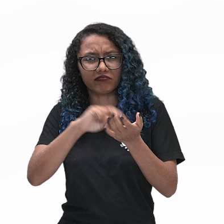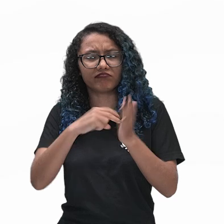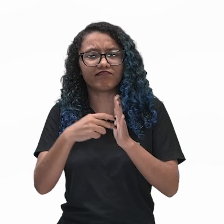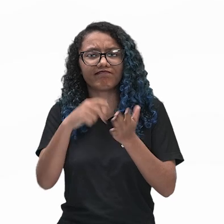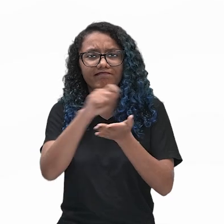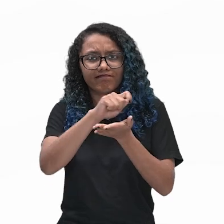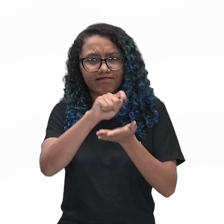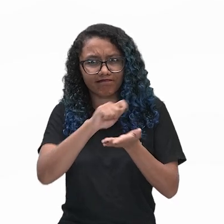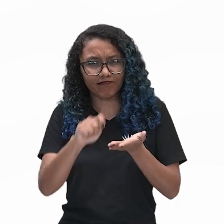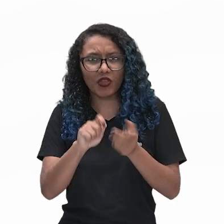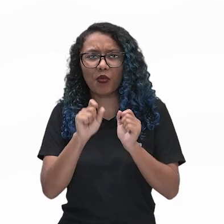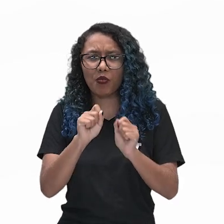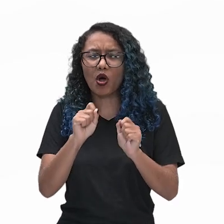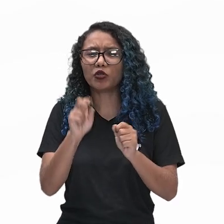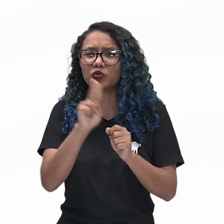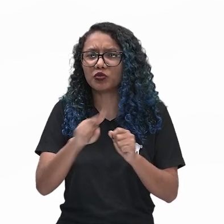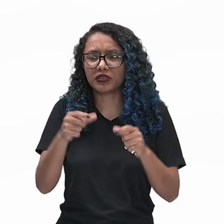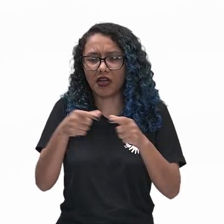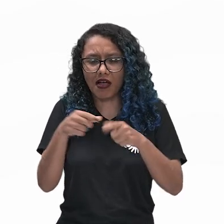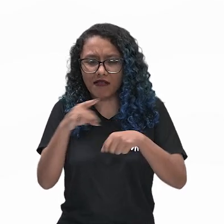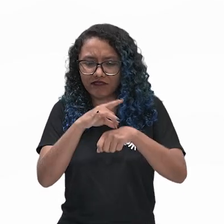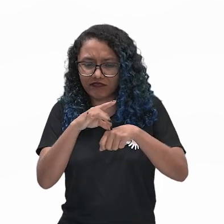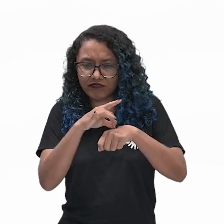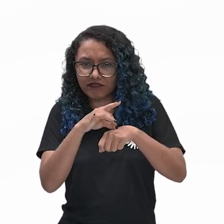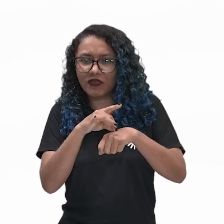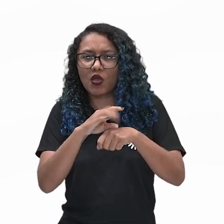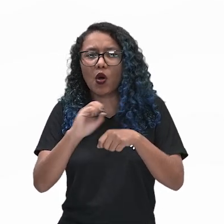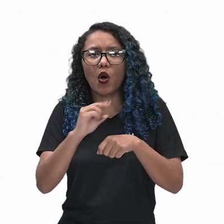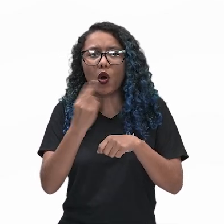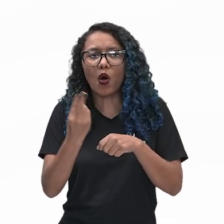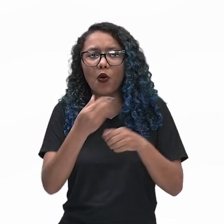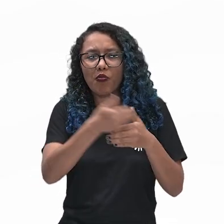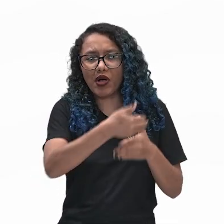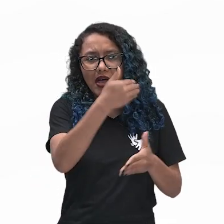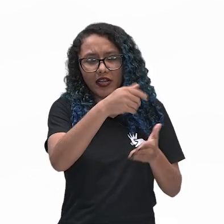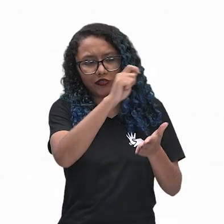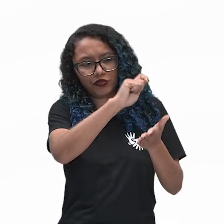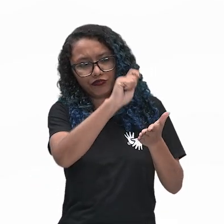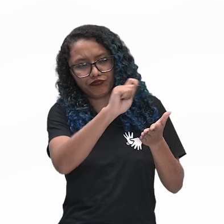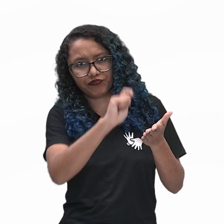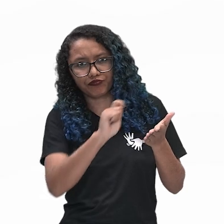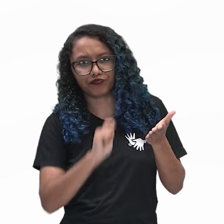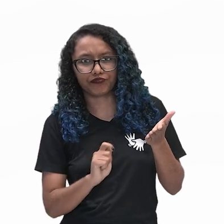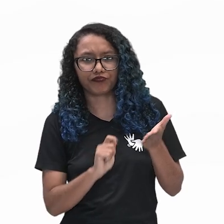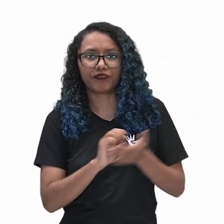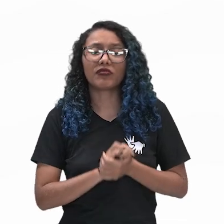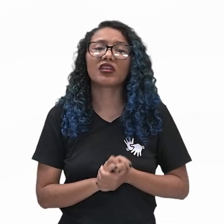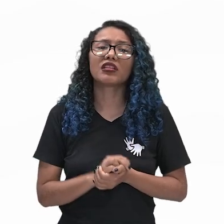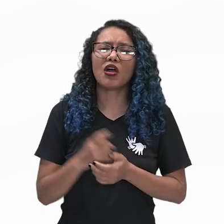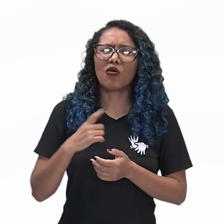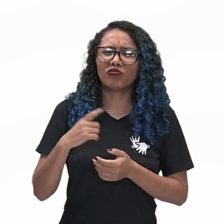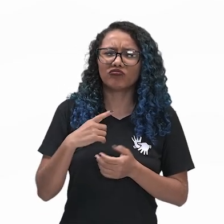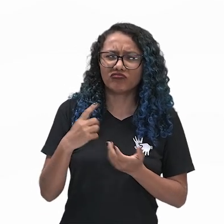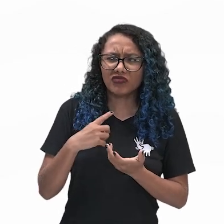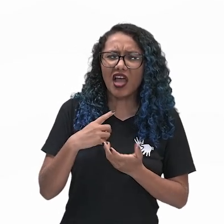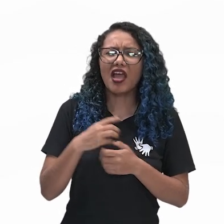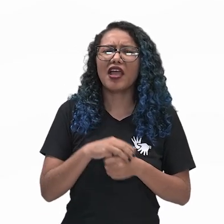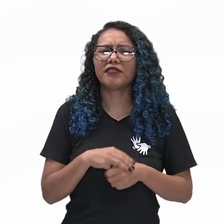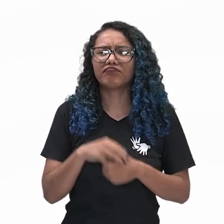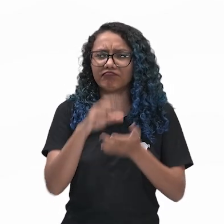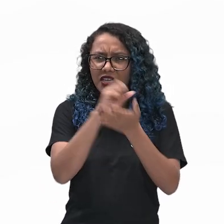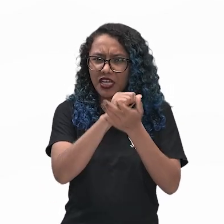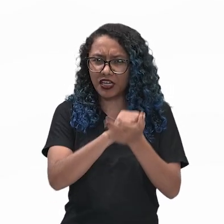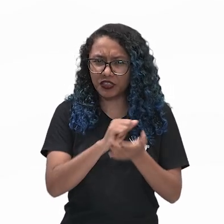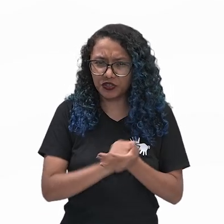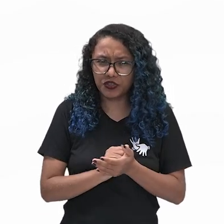escritas feitas em paredes. Apesar de existirem relatos de esculturas em paredes desde o Império Romano,